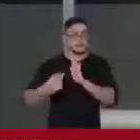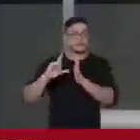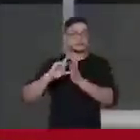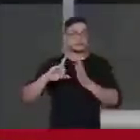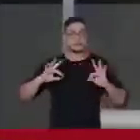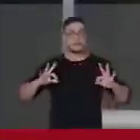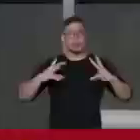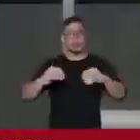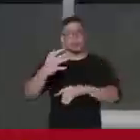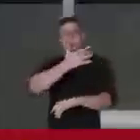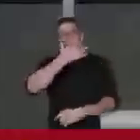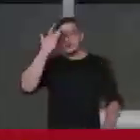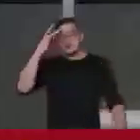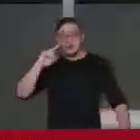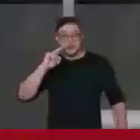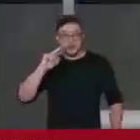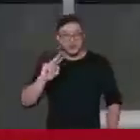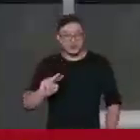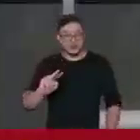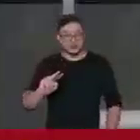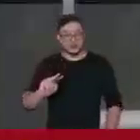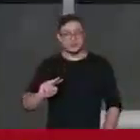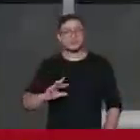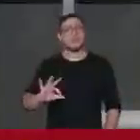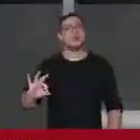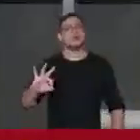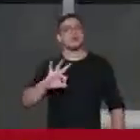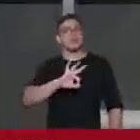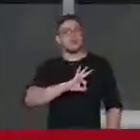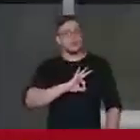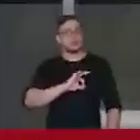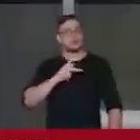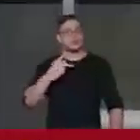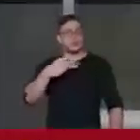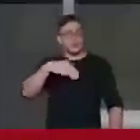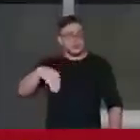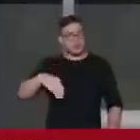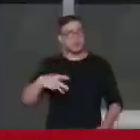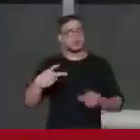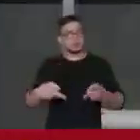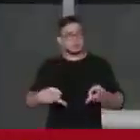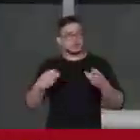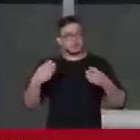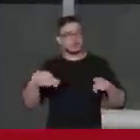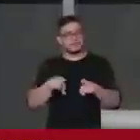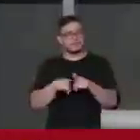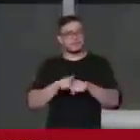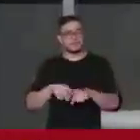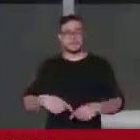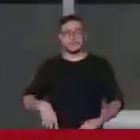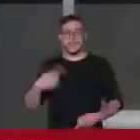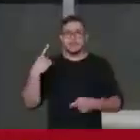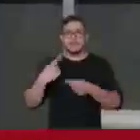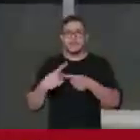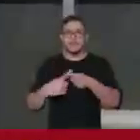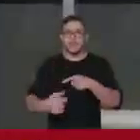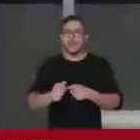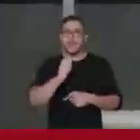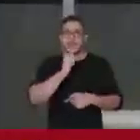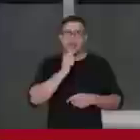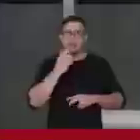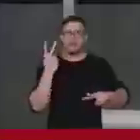isso a polícia militar viu também porque que esses terroristas de outra direita e nem o fascistas não estão